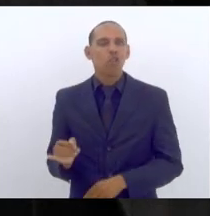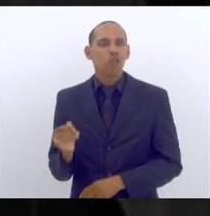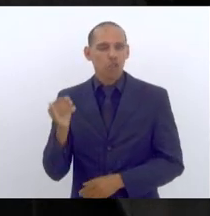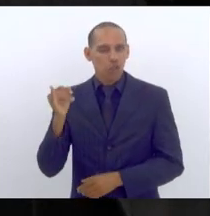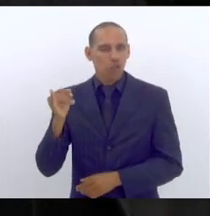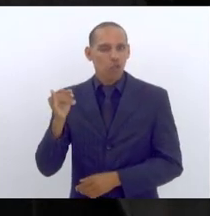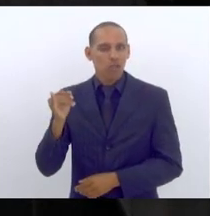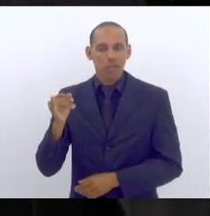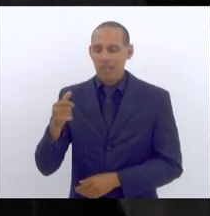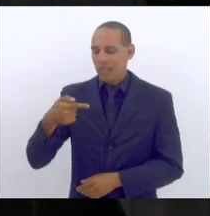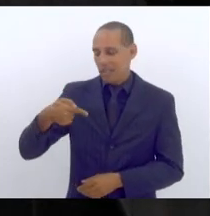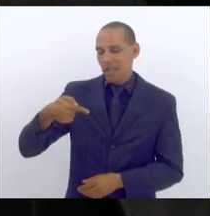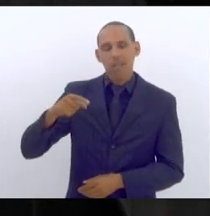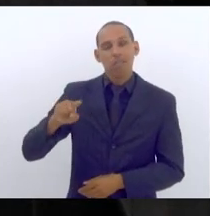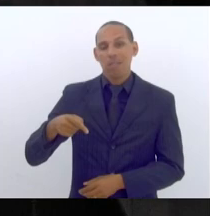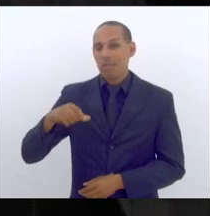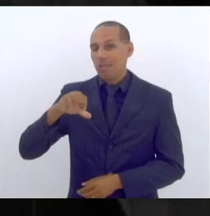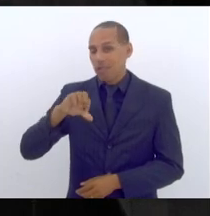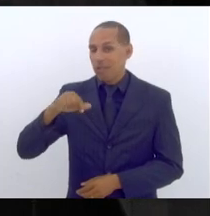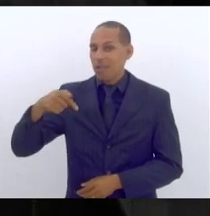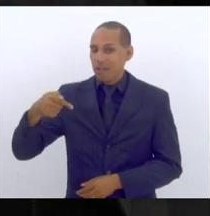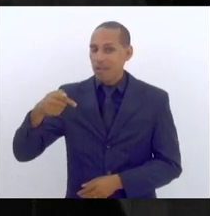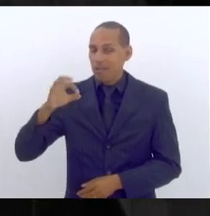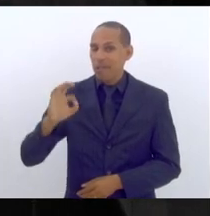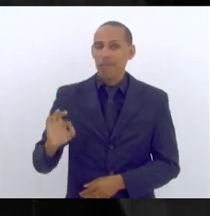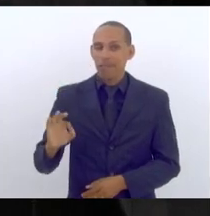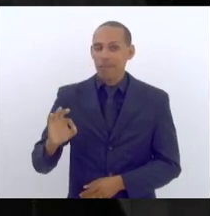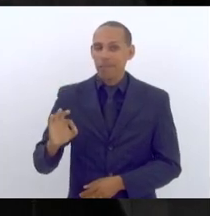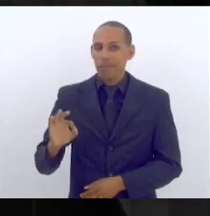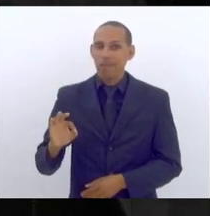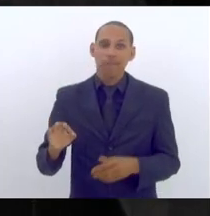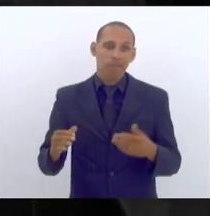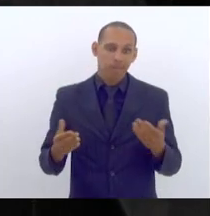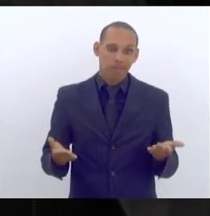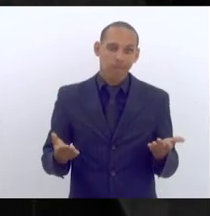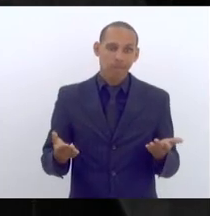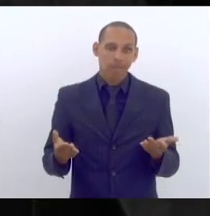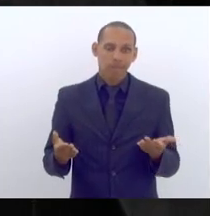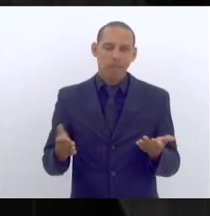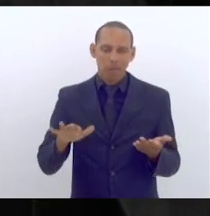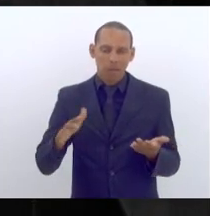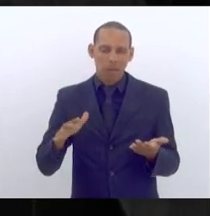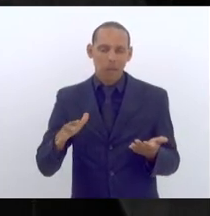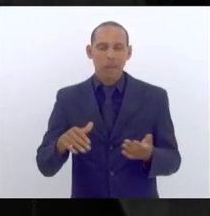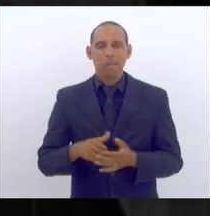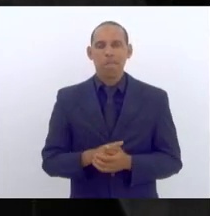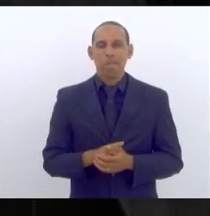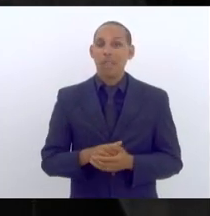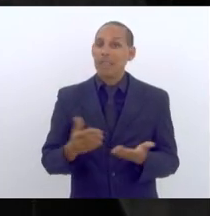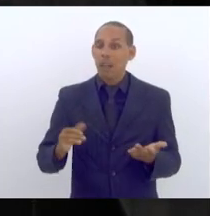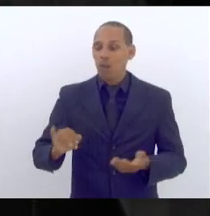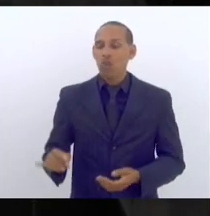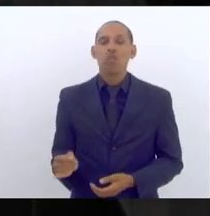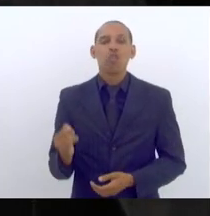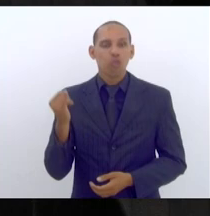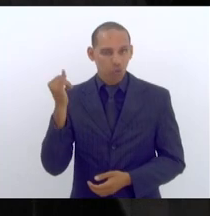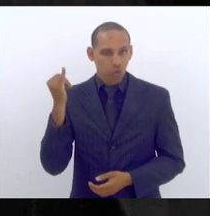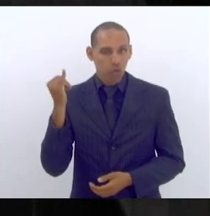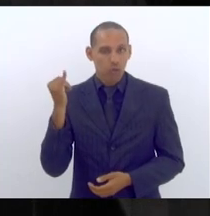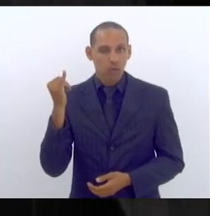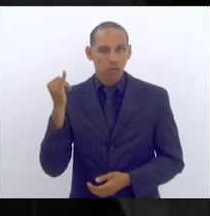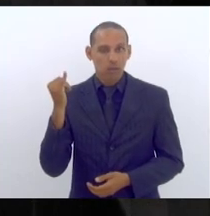de 7,97 por cento Isto é arredondando o juros reais